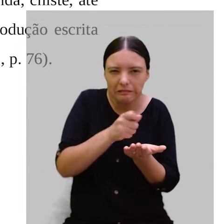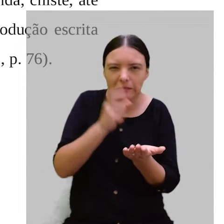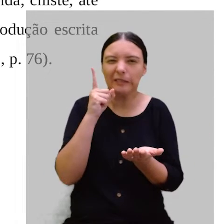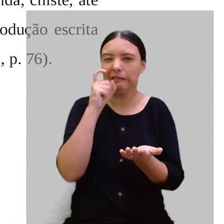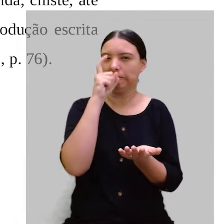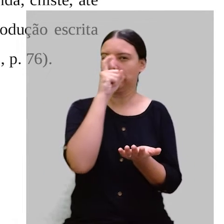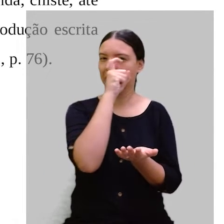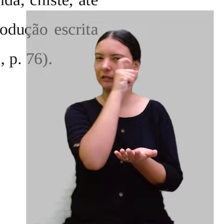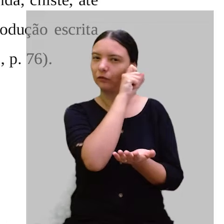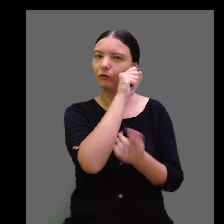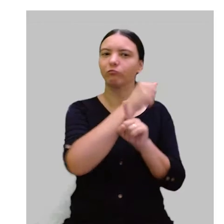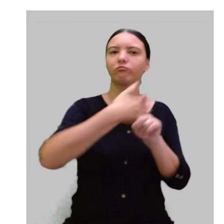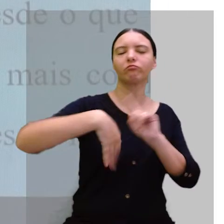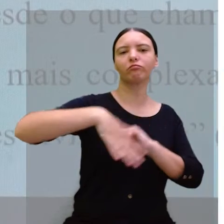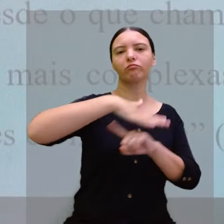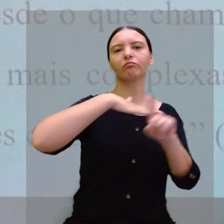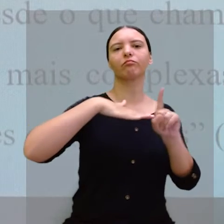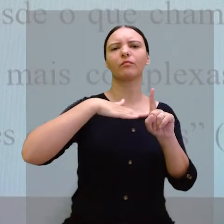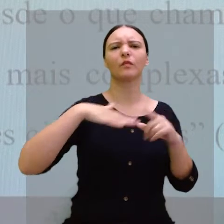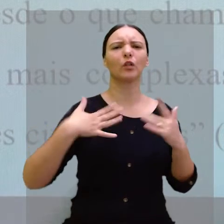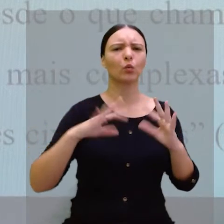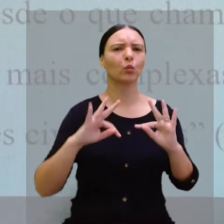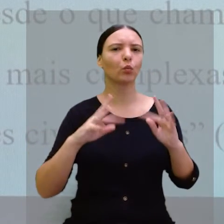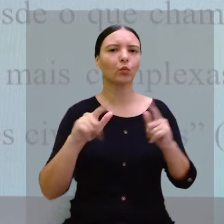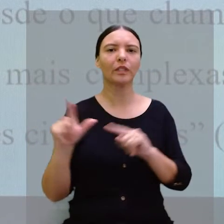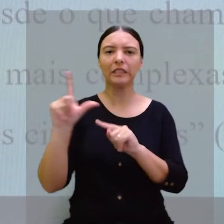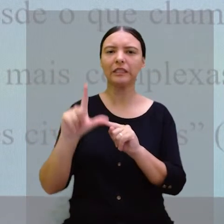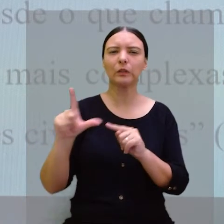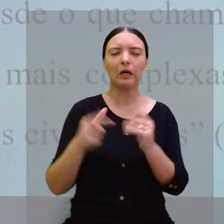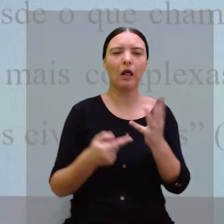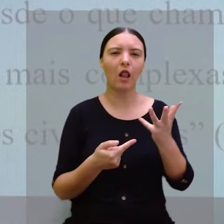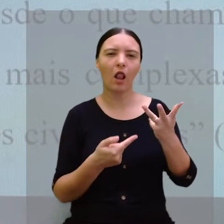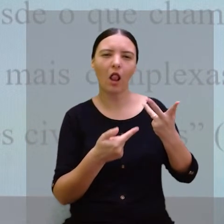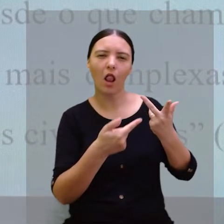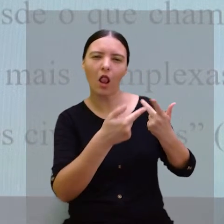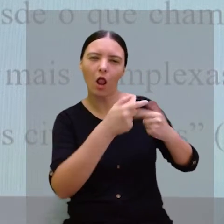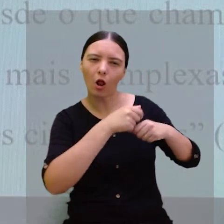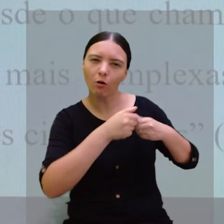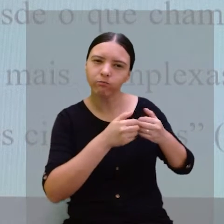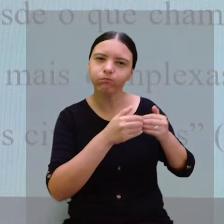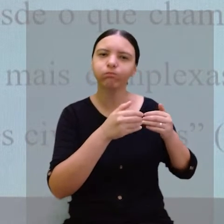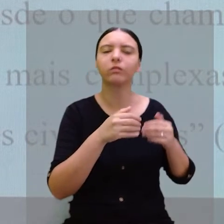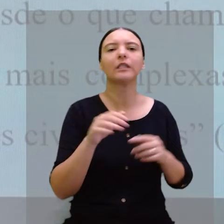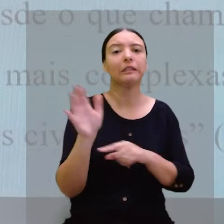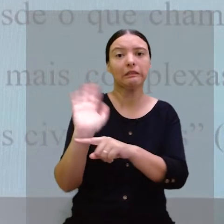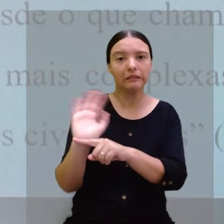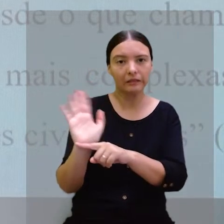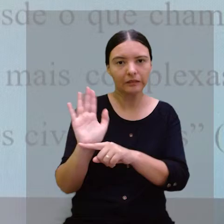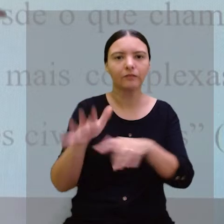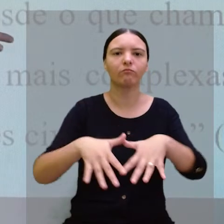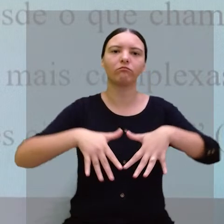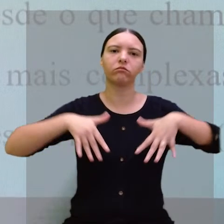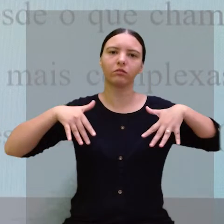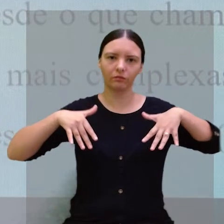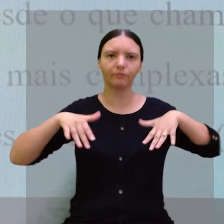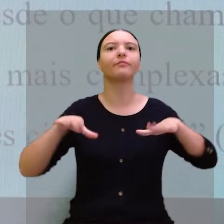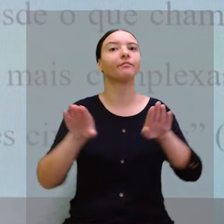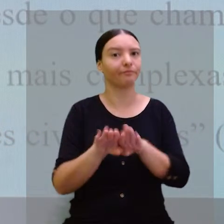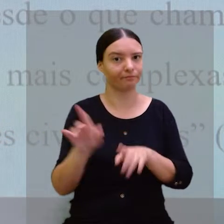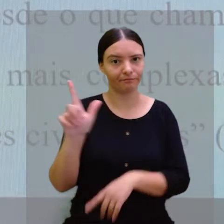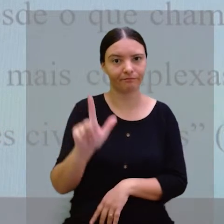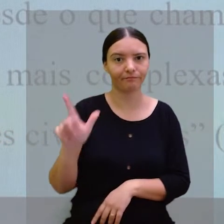das grandes civilizações. Então, estou pensando em literatura de um jeito bastante amplo. Cinema é literatura nesse